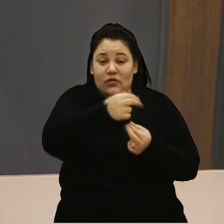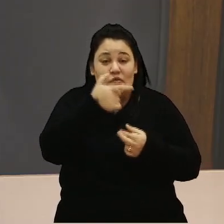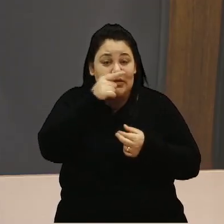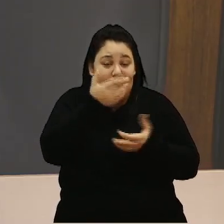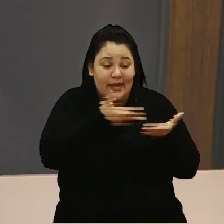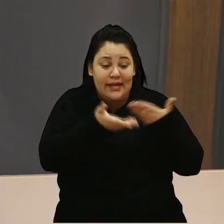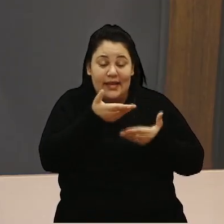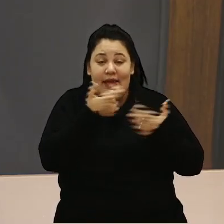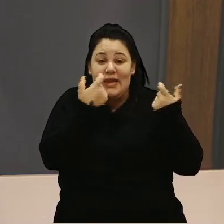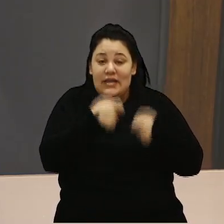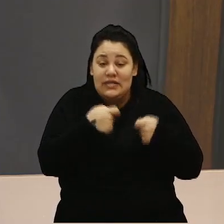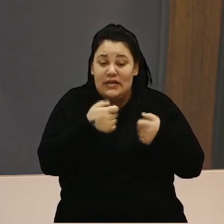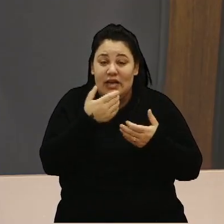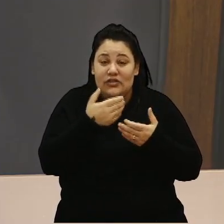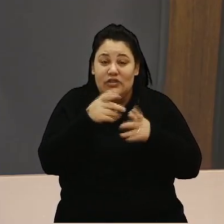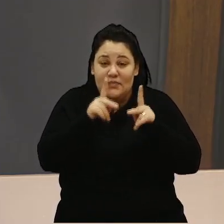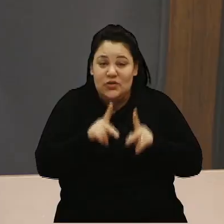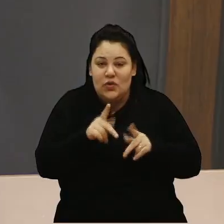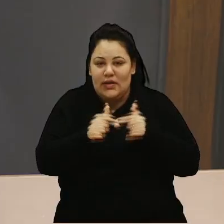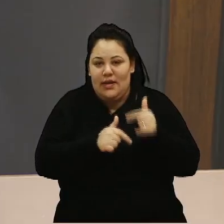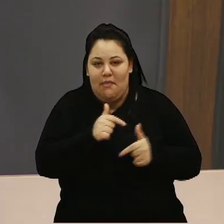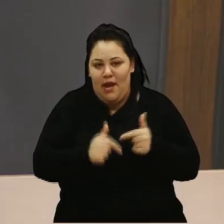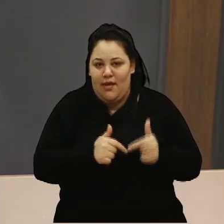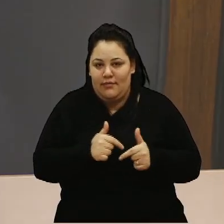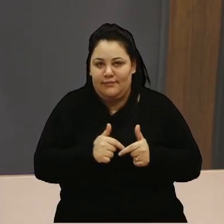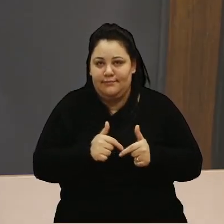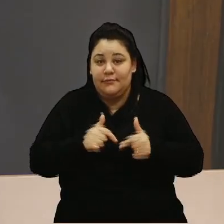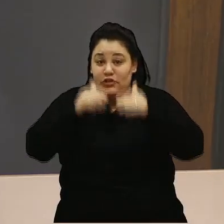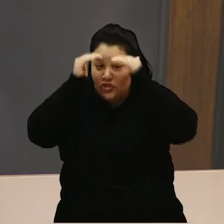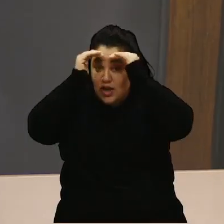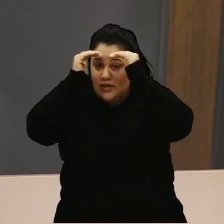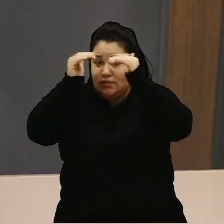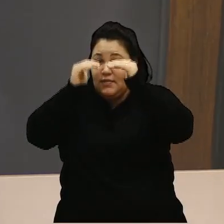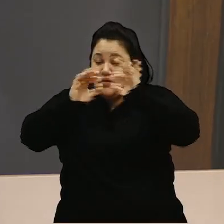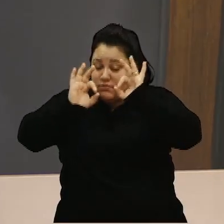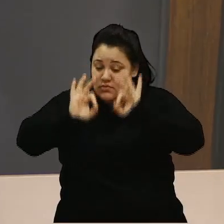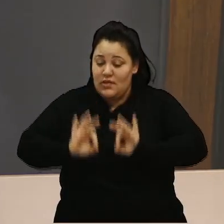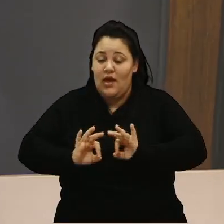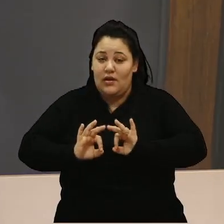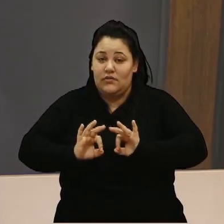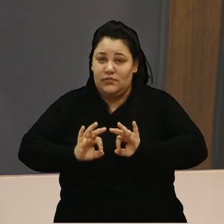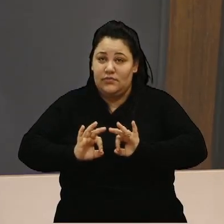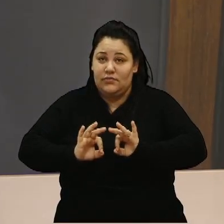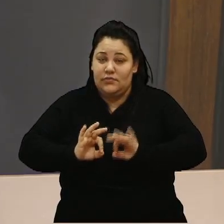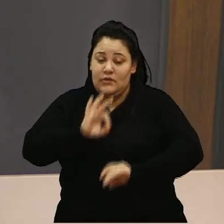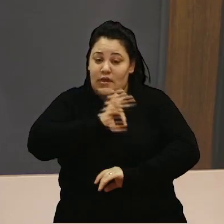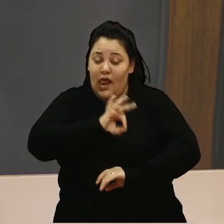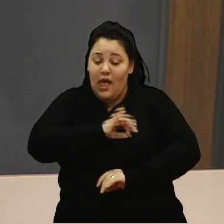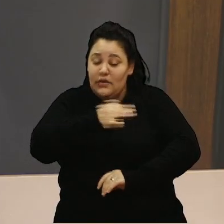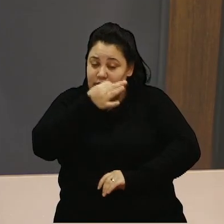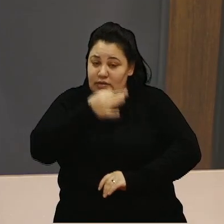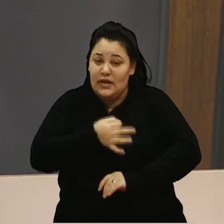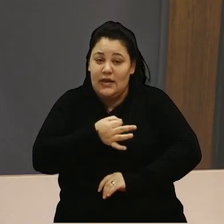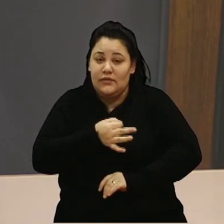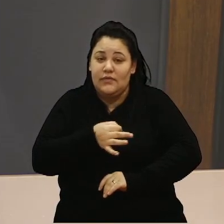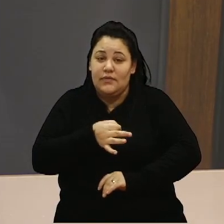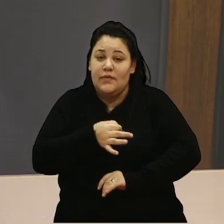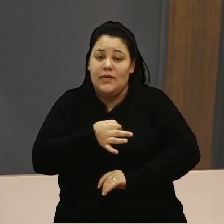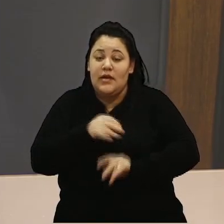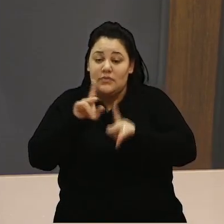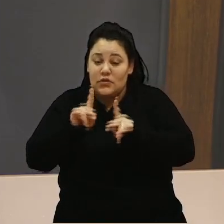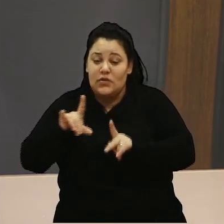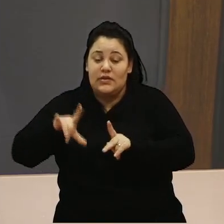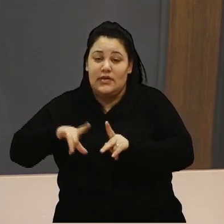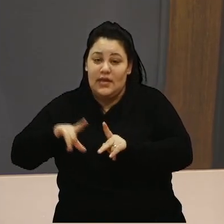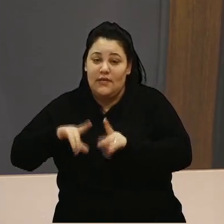daqueles trabalhadores e trabalhadoras. Que seja digno esse trabalho, que seja digno o sustento que as pessoas tiram desse importante serviço para a